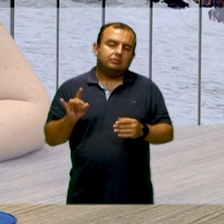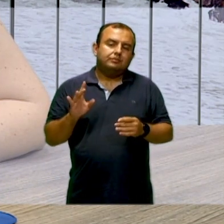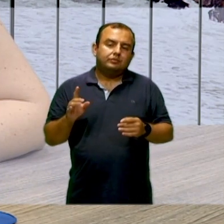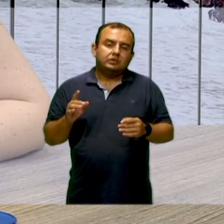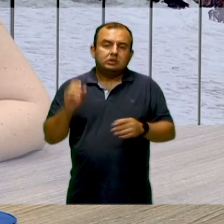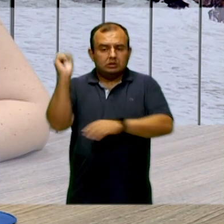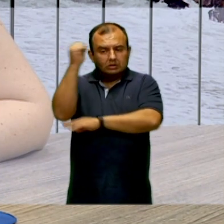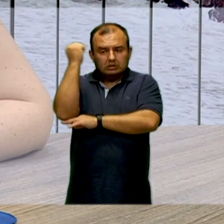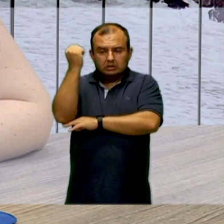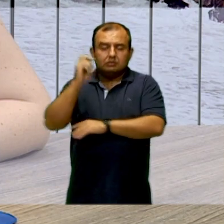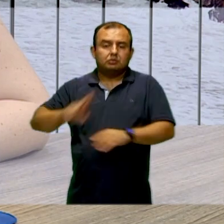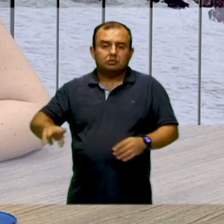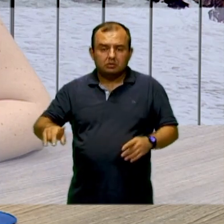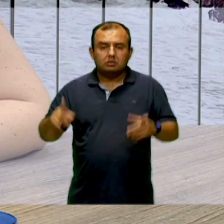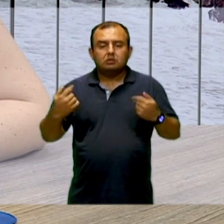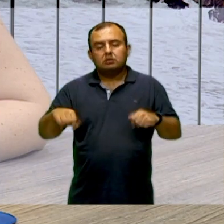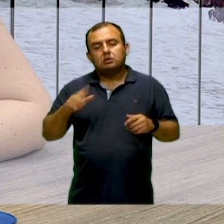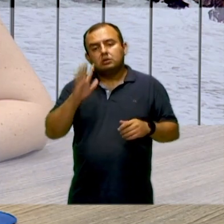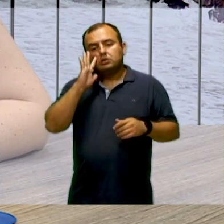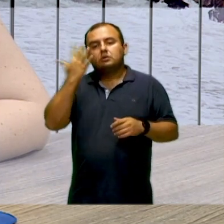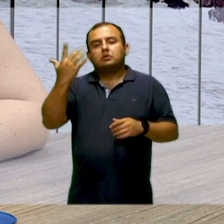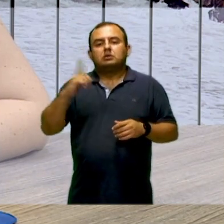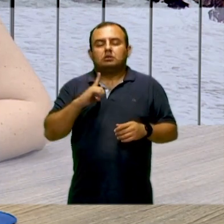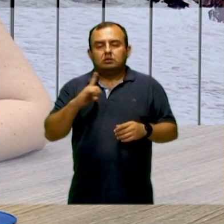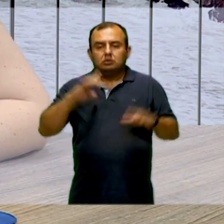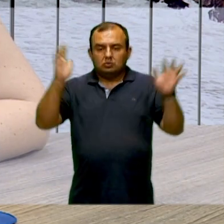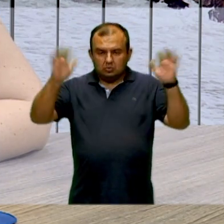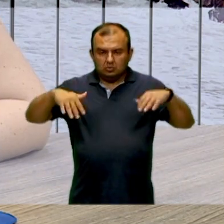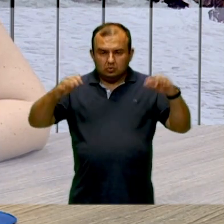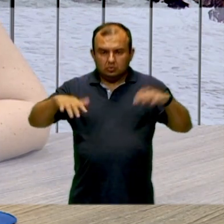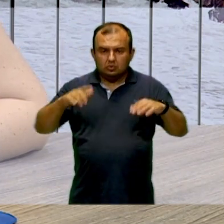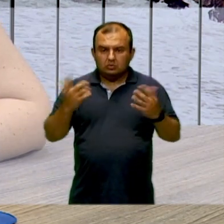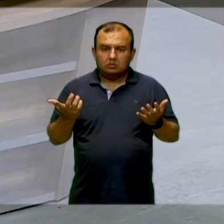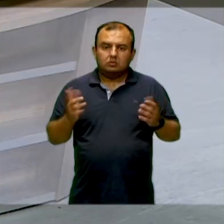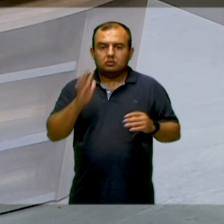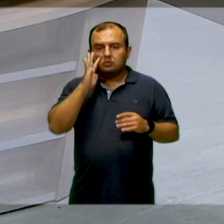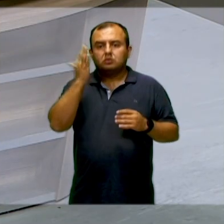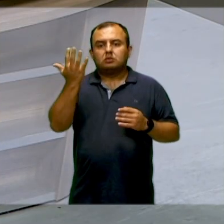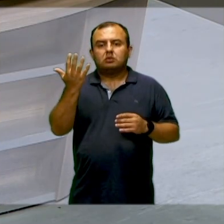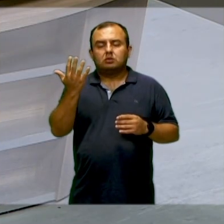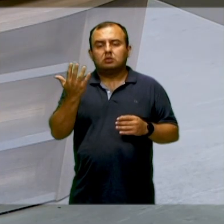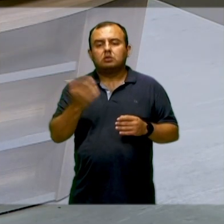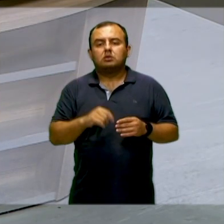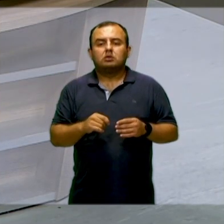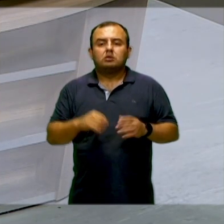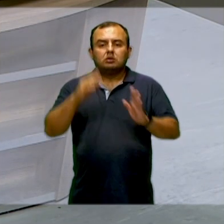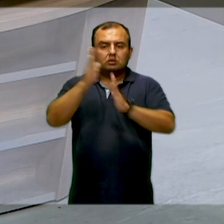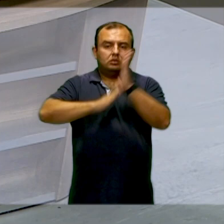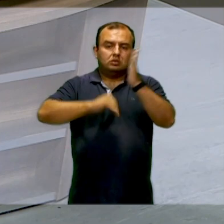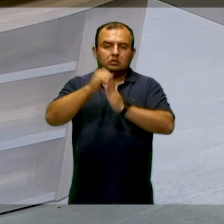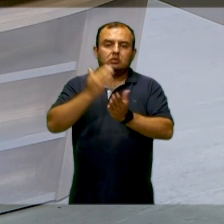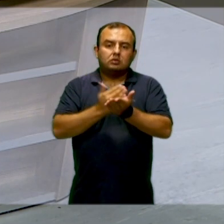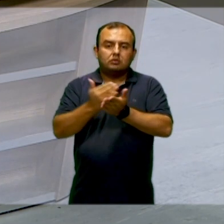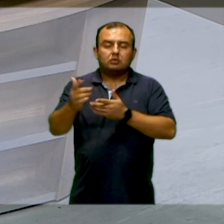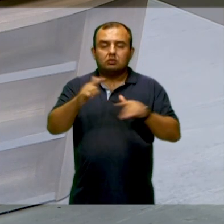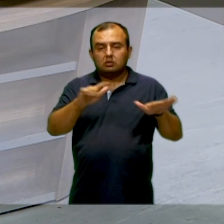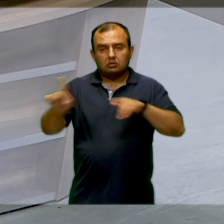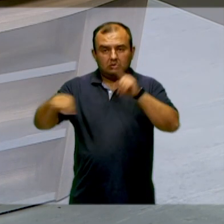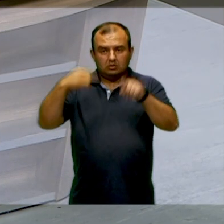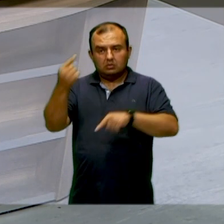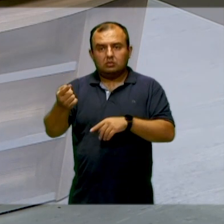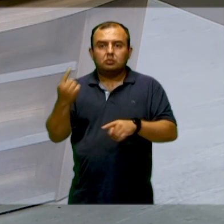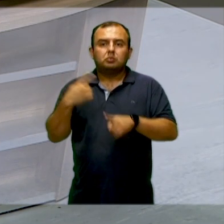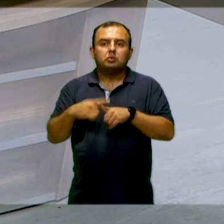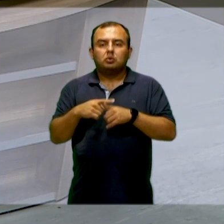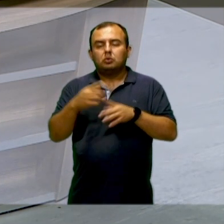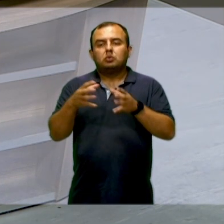grande gravidade, a gente está resolvendo. A questão da chuva, que estava molhando tudo, nós resolvemos. A questão da pintura vai iniciar na semana que vem, porque o